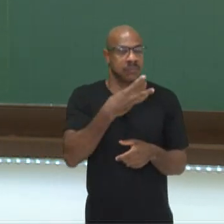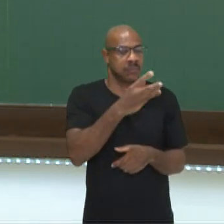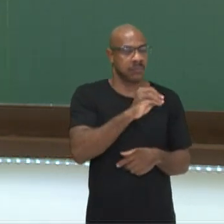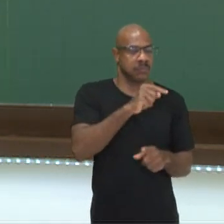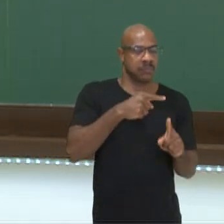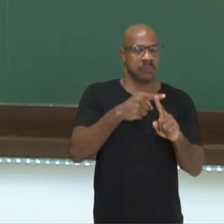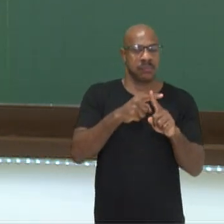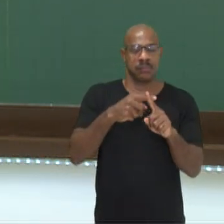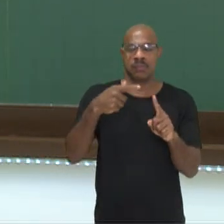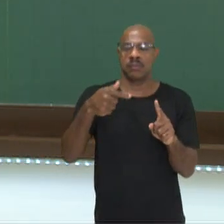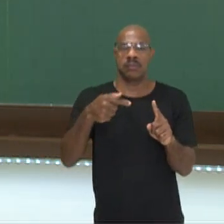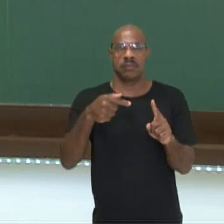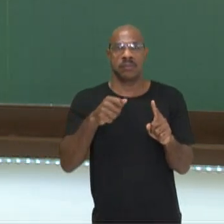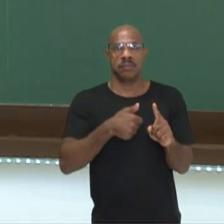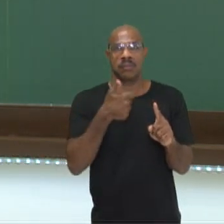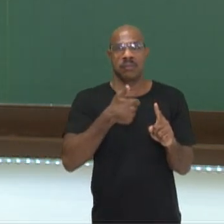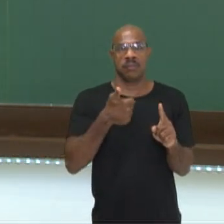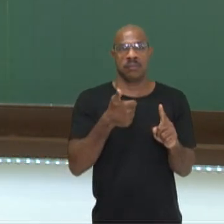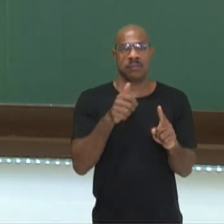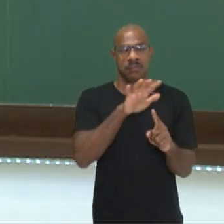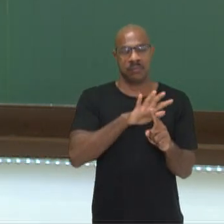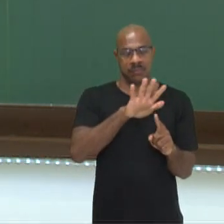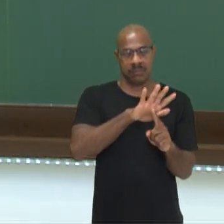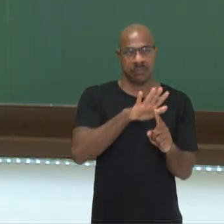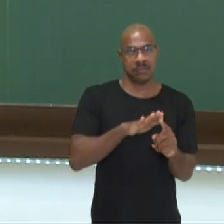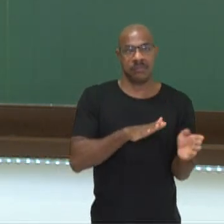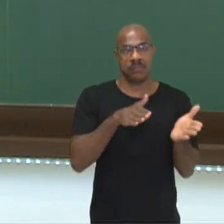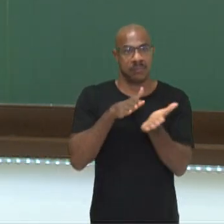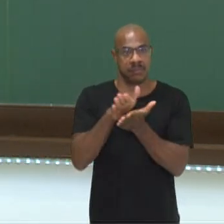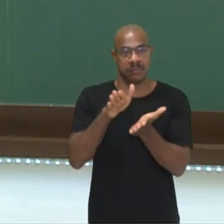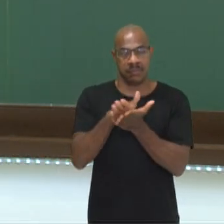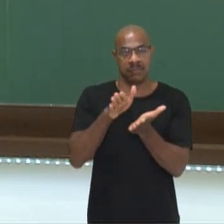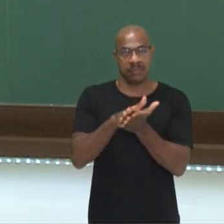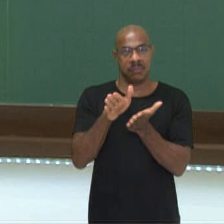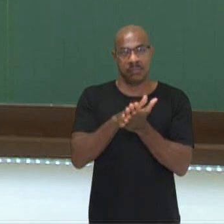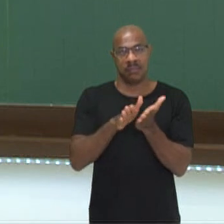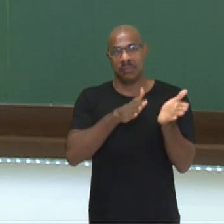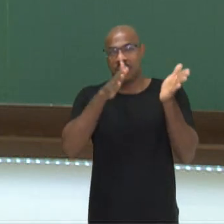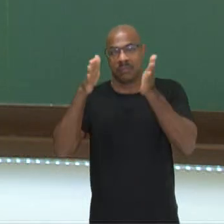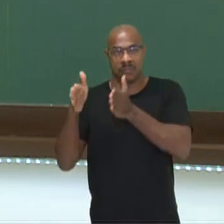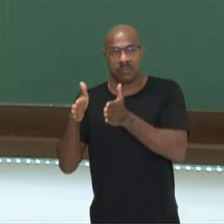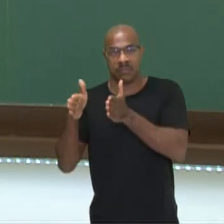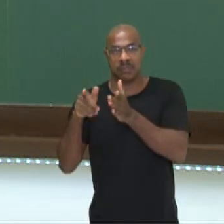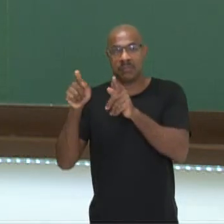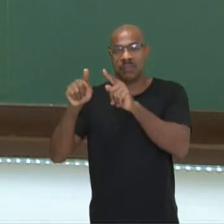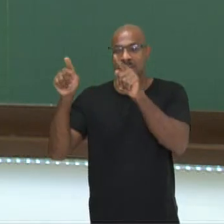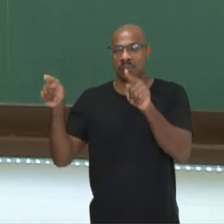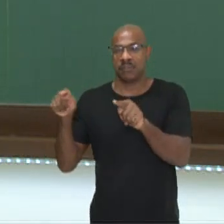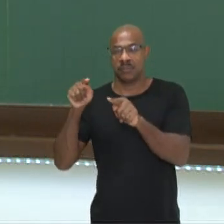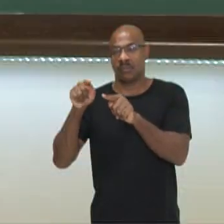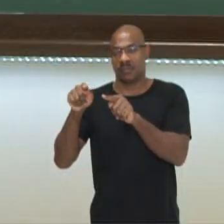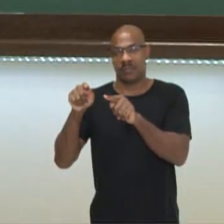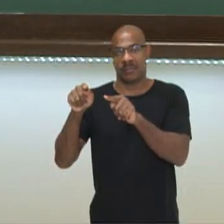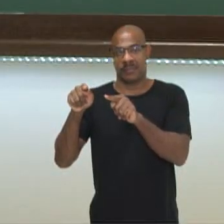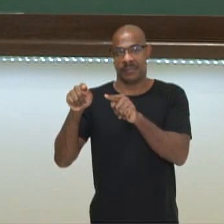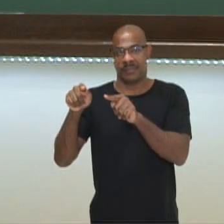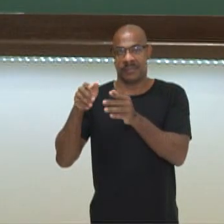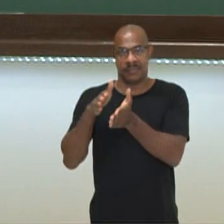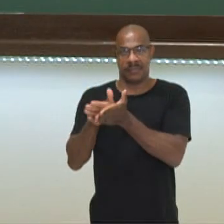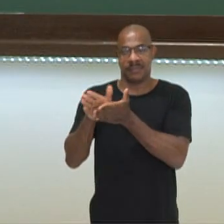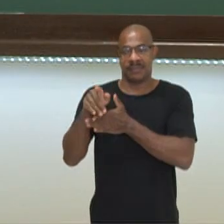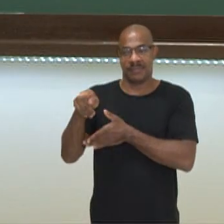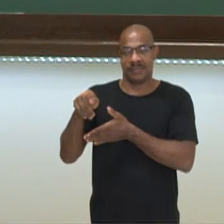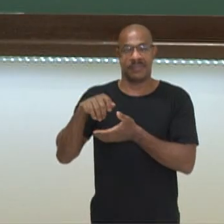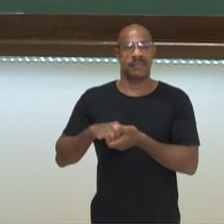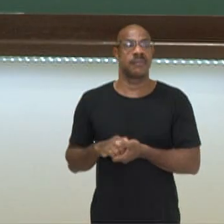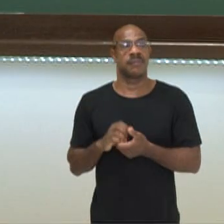está associado aqui primeiro. Os gastou, né? Os gastos está associado aqui. E aí isso